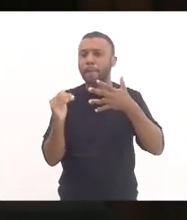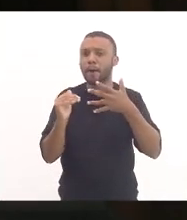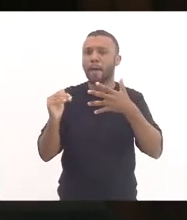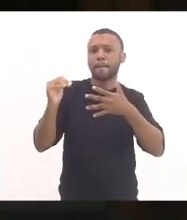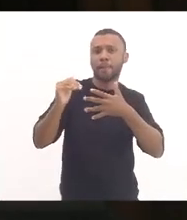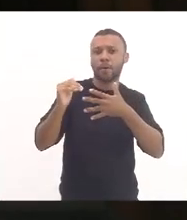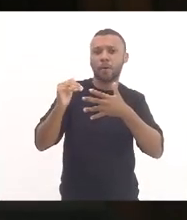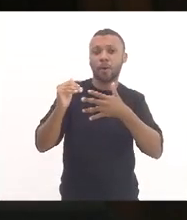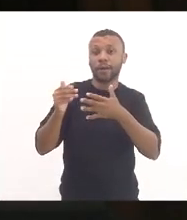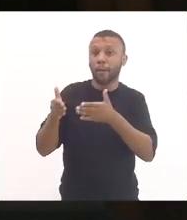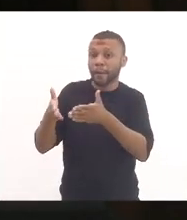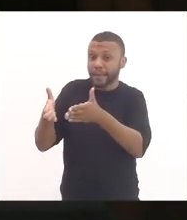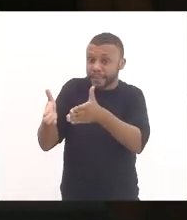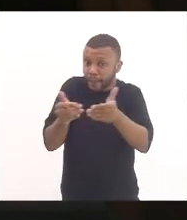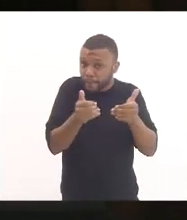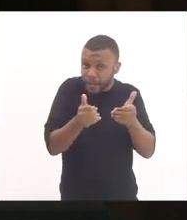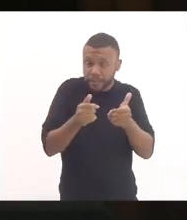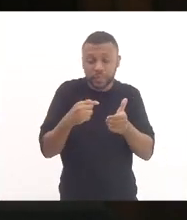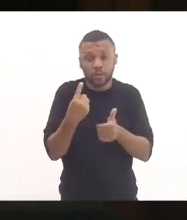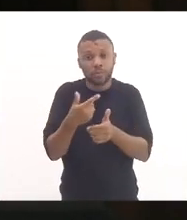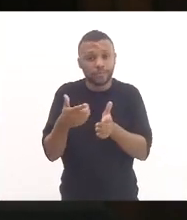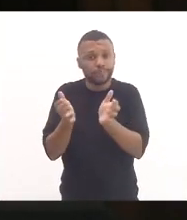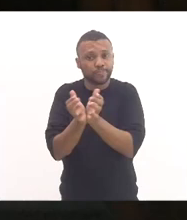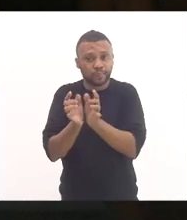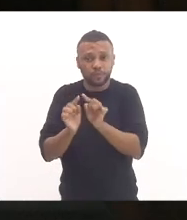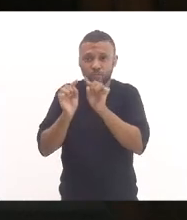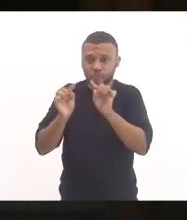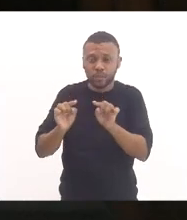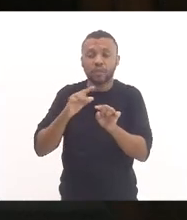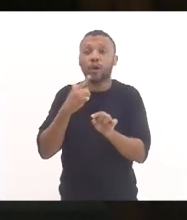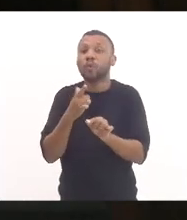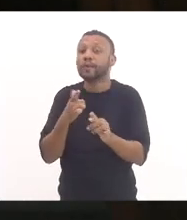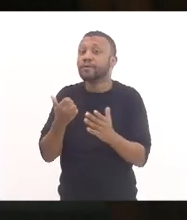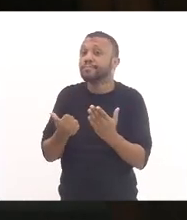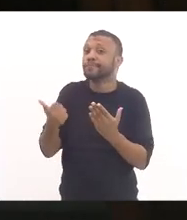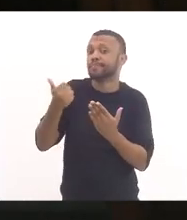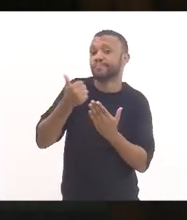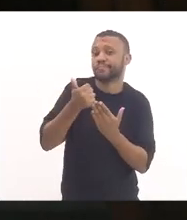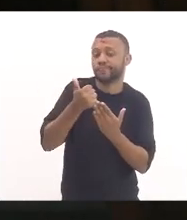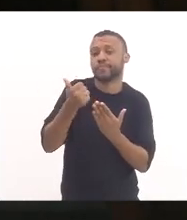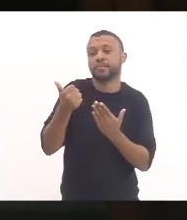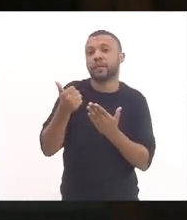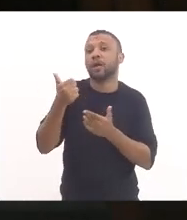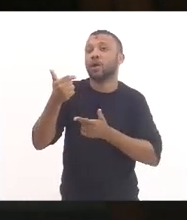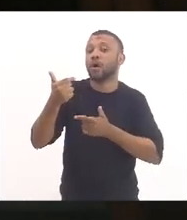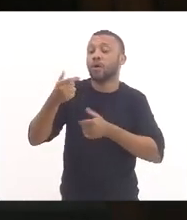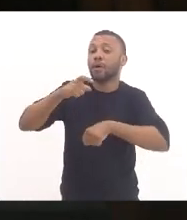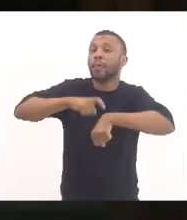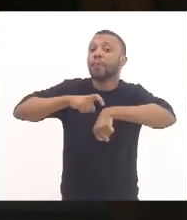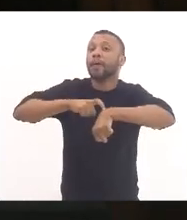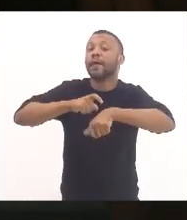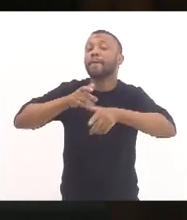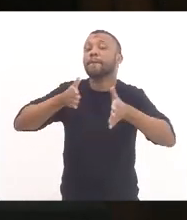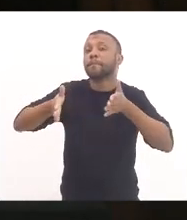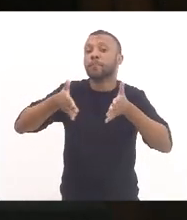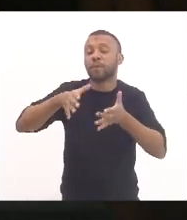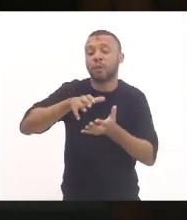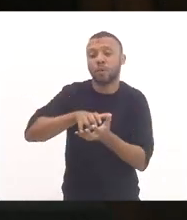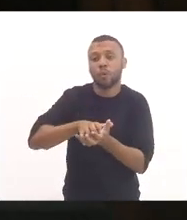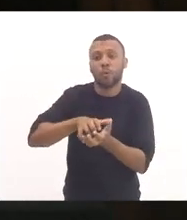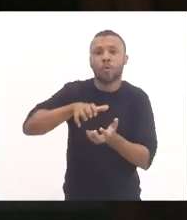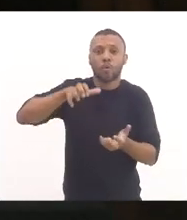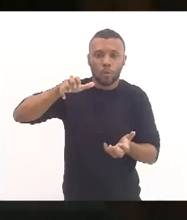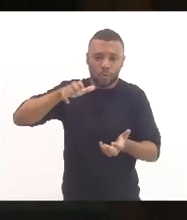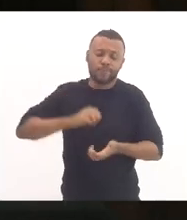da nossa categoria né o privilégio de armas o critério de antiguidade né então hoje nós